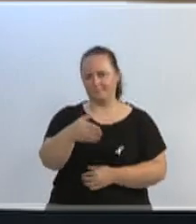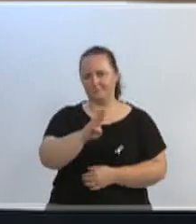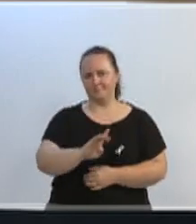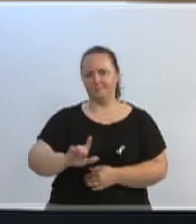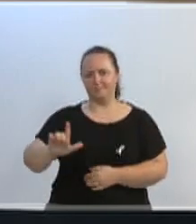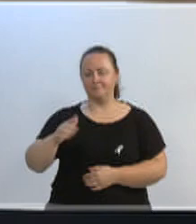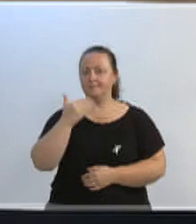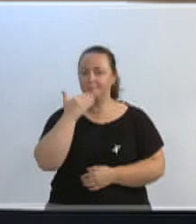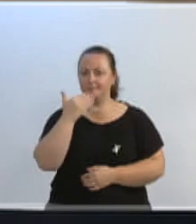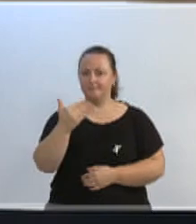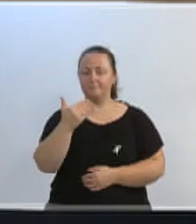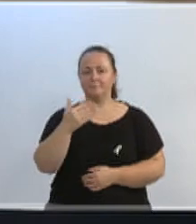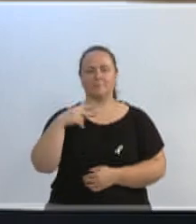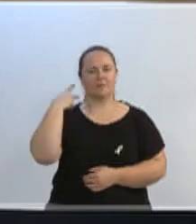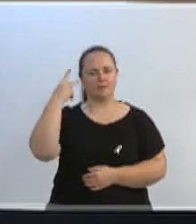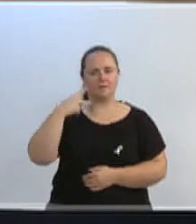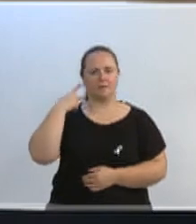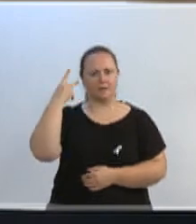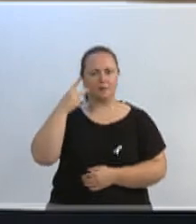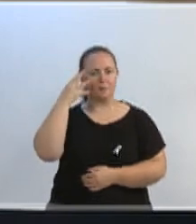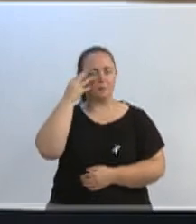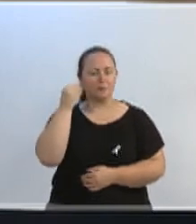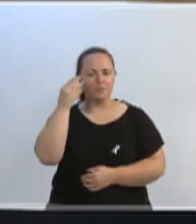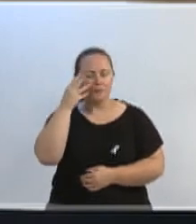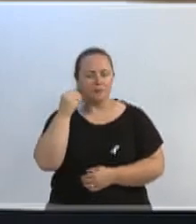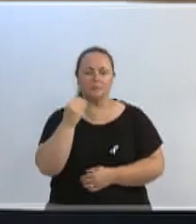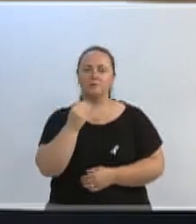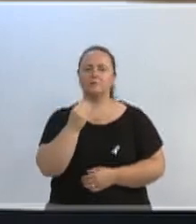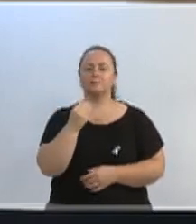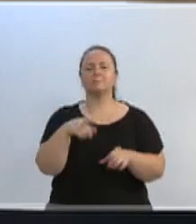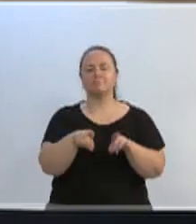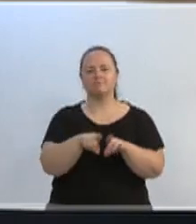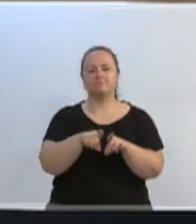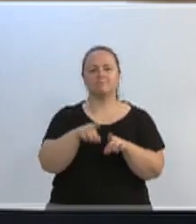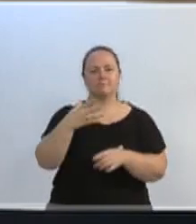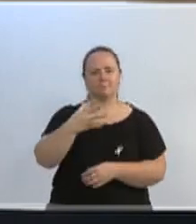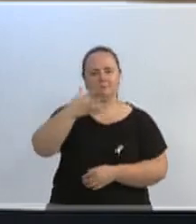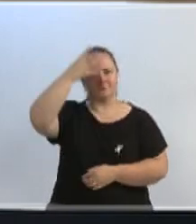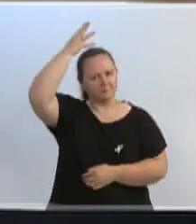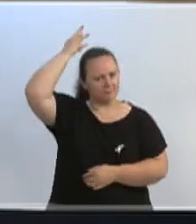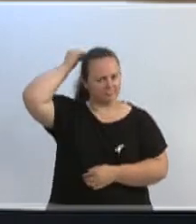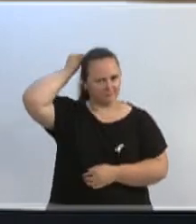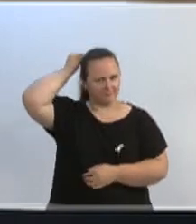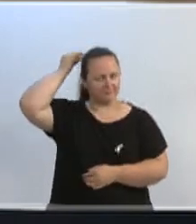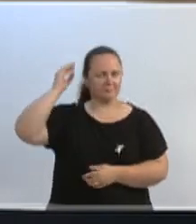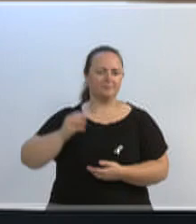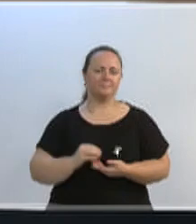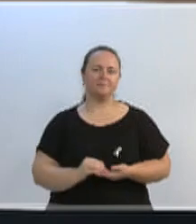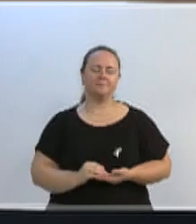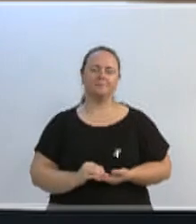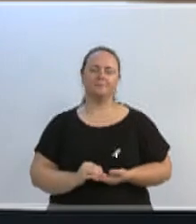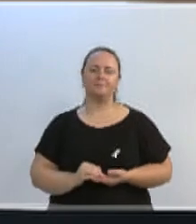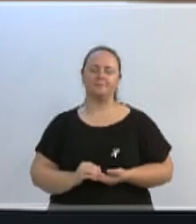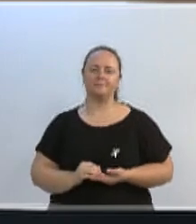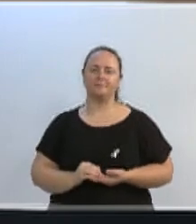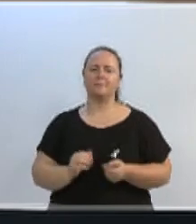Blumenau, solicitada pelos vereadores professor Gilson de Souza e Alexandre Matias,